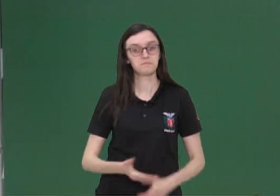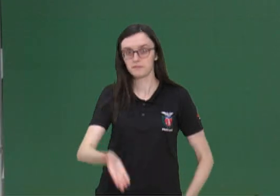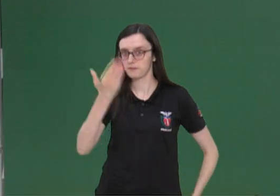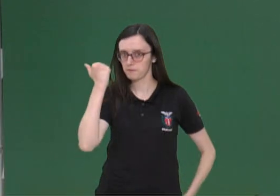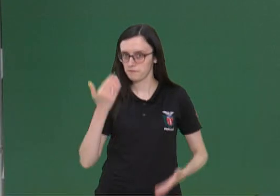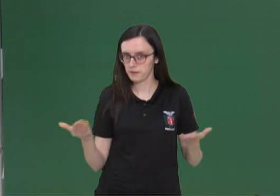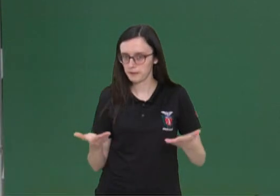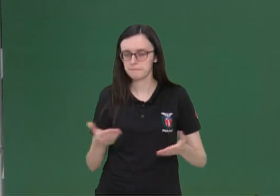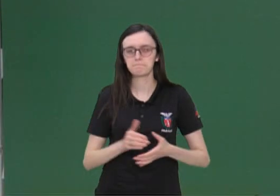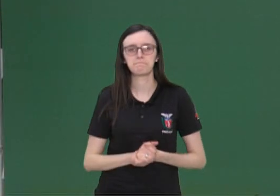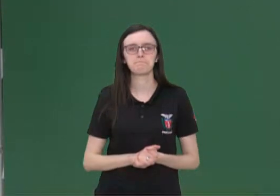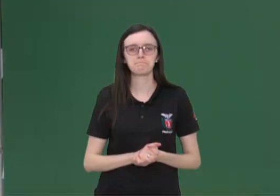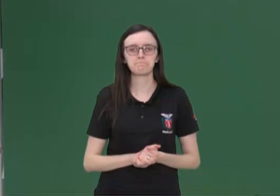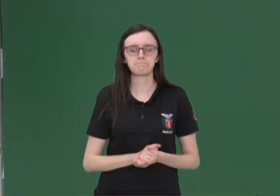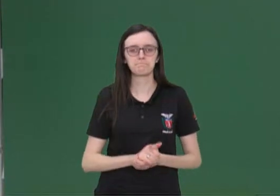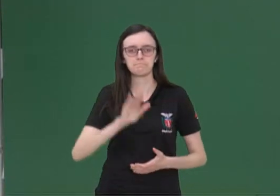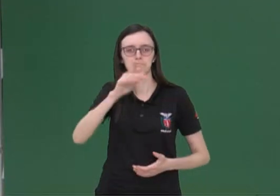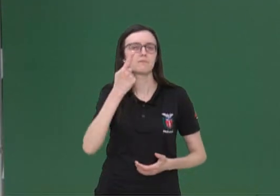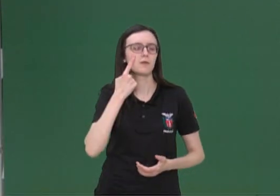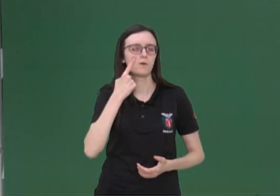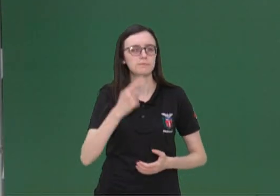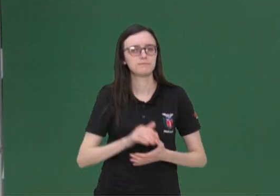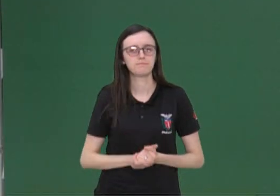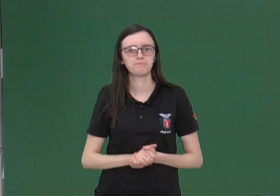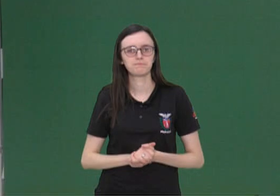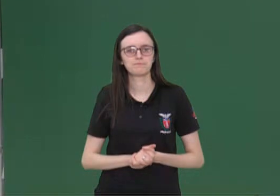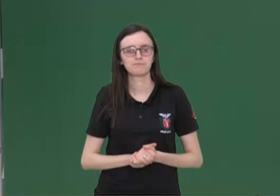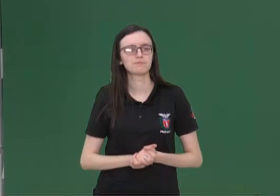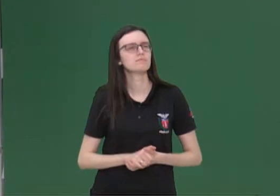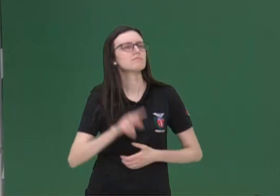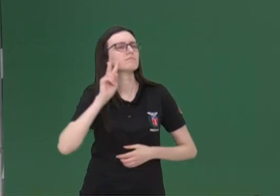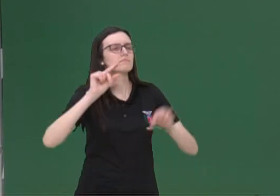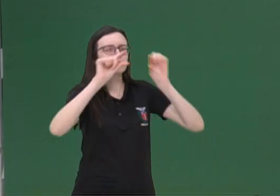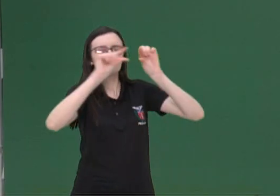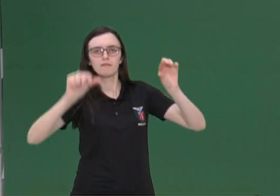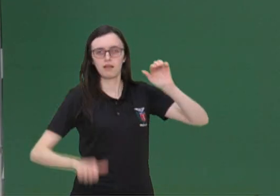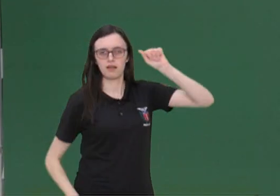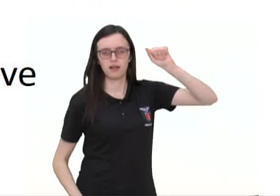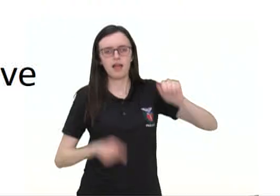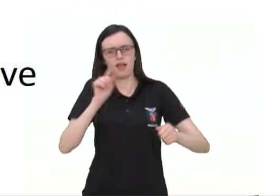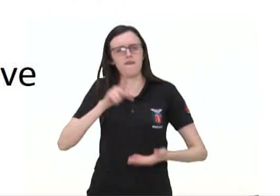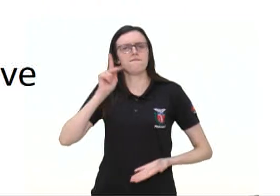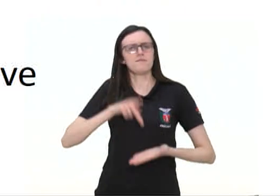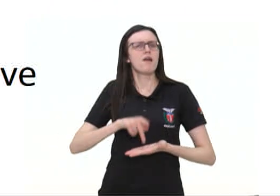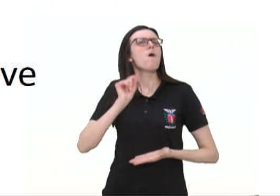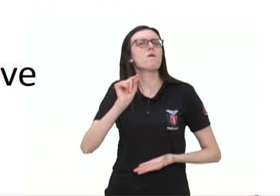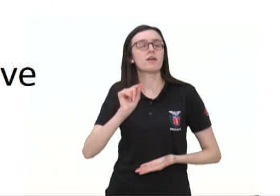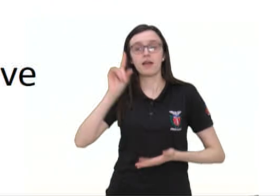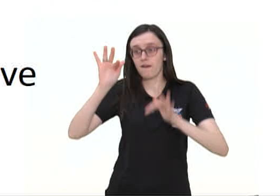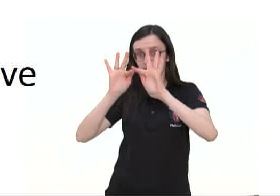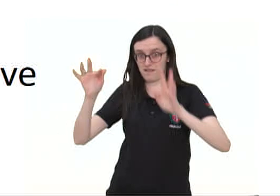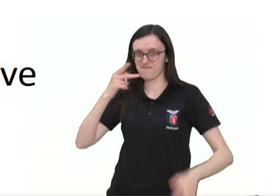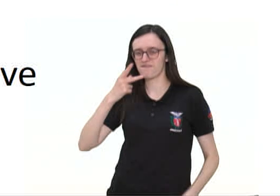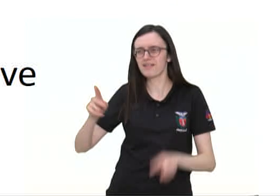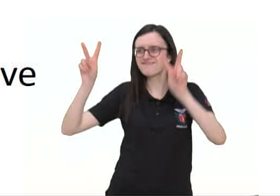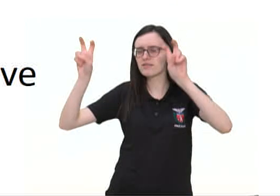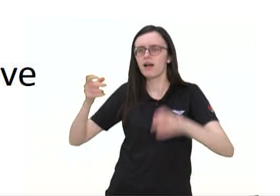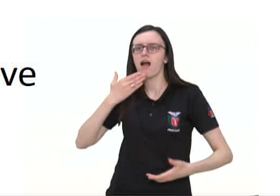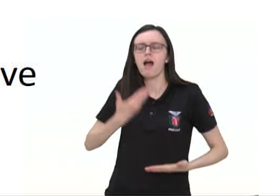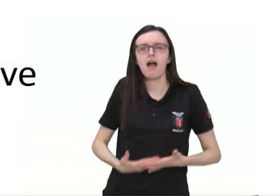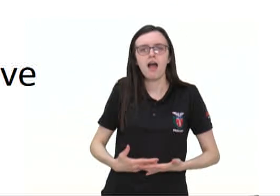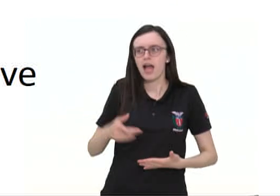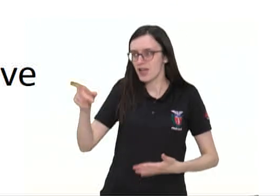Vamos lá então? Então, olha só, é verdadeira a frase que é incrível como uma história com 72 anos, é